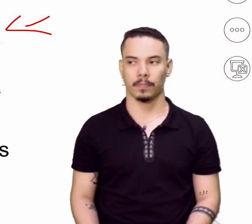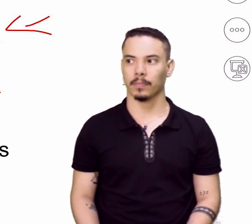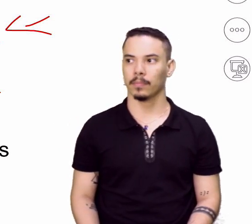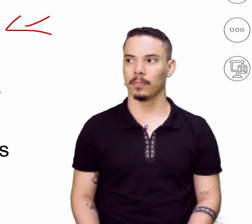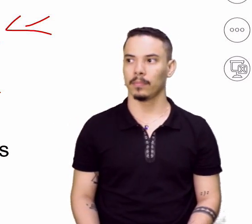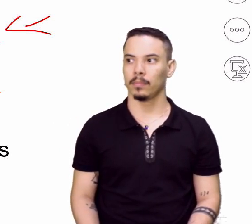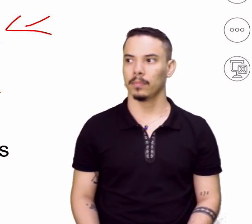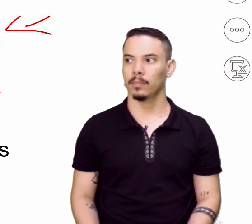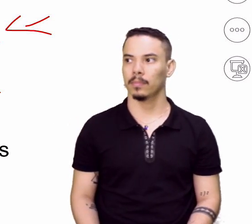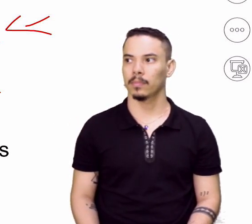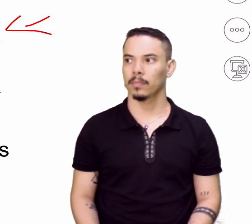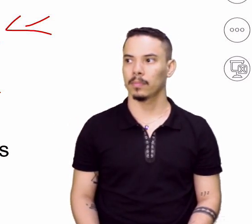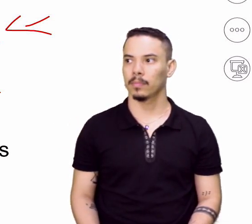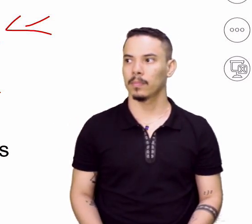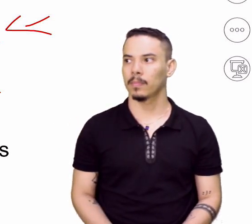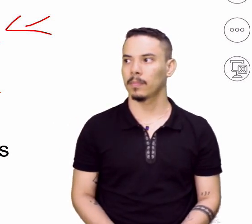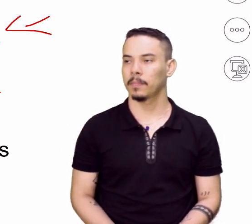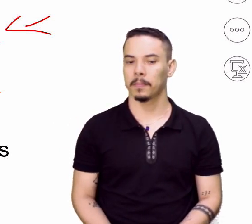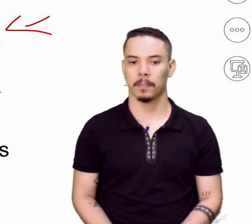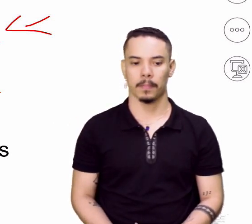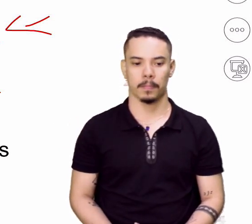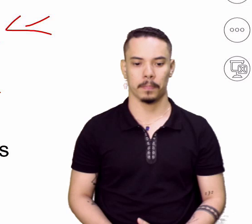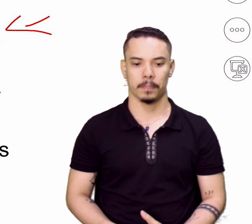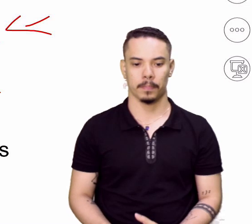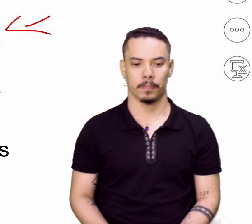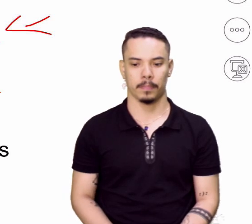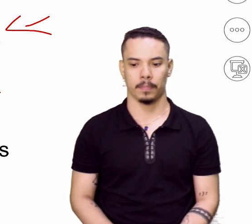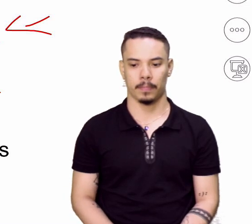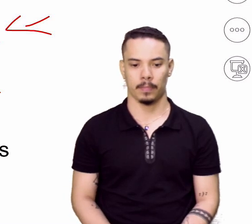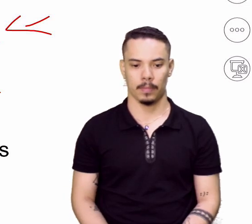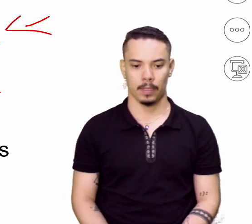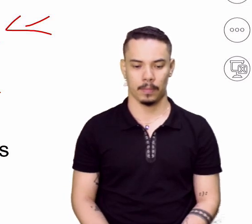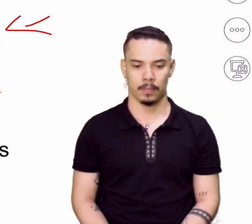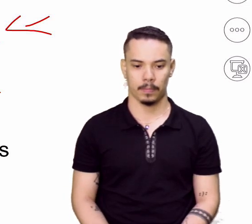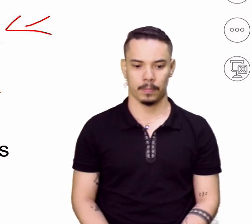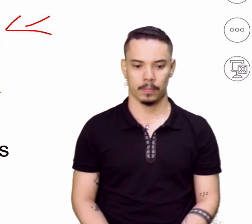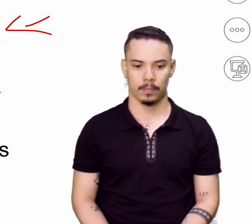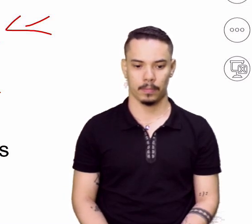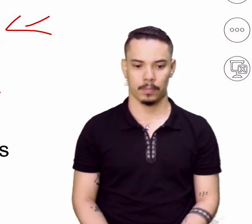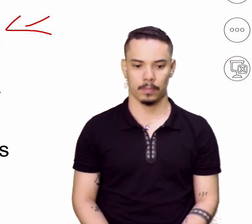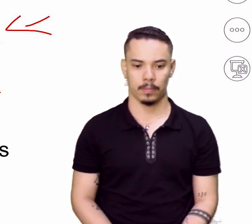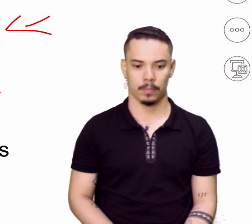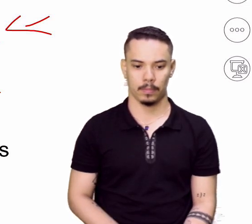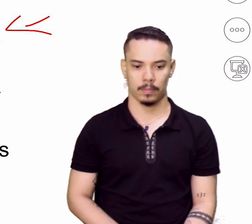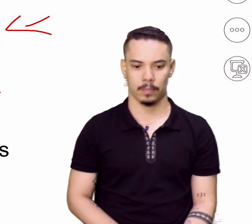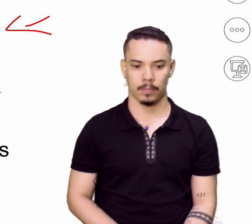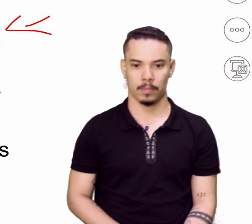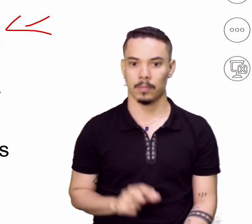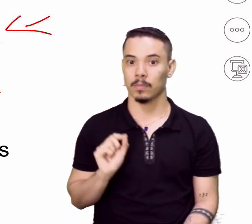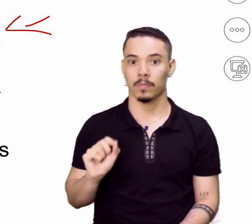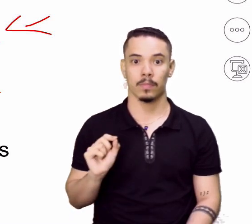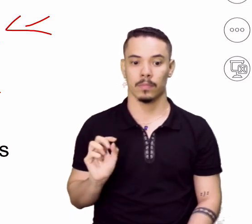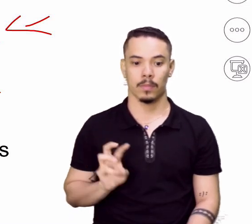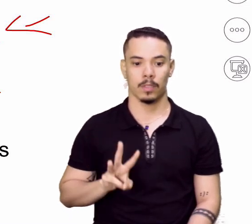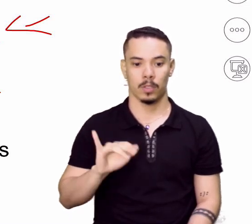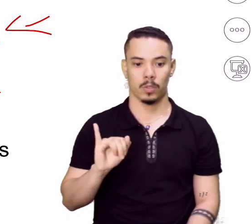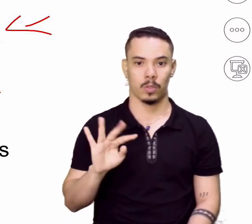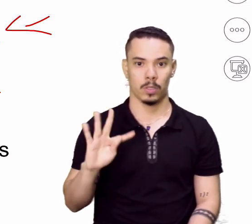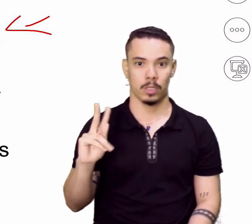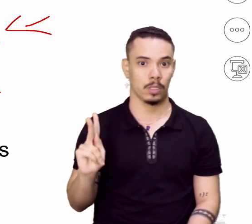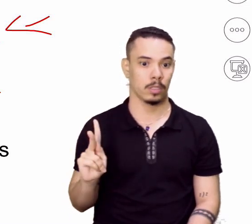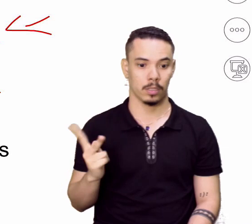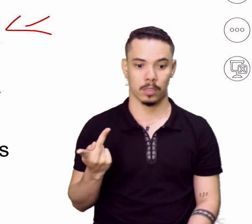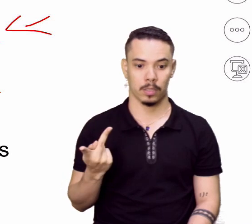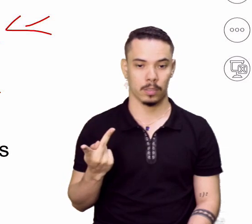this is the gun with. Aí temos o with aqui. O que é isso? O que é isso? Uma preposição.